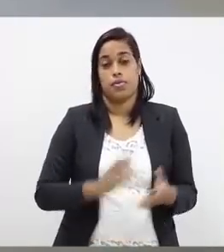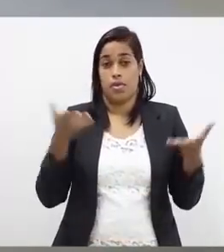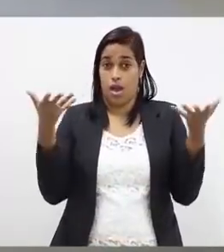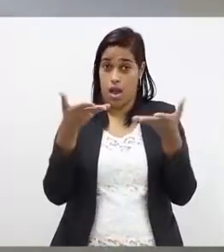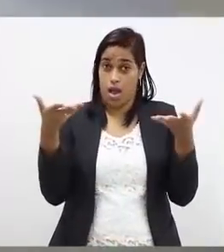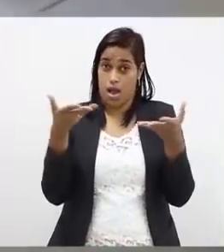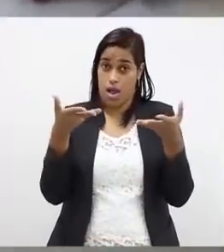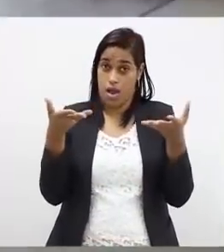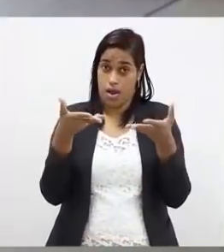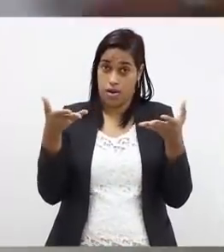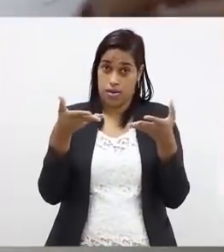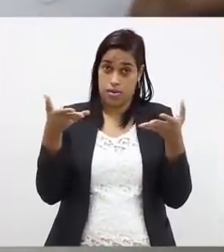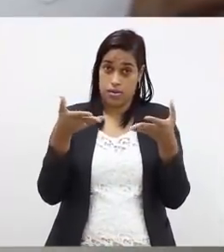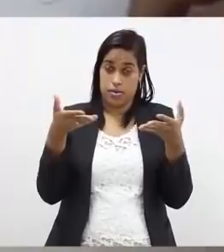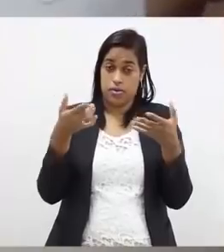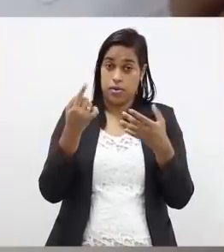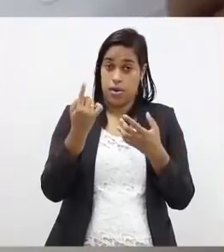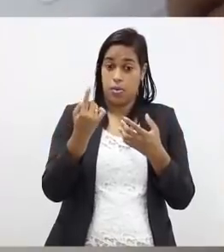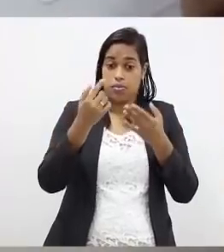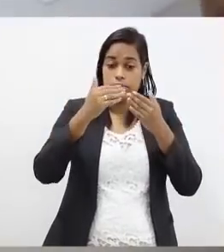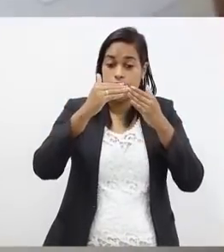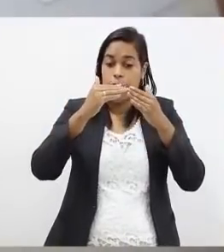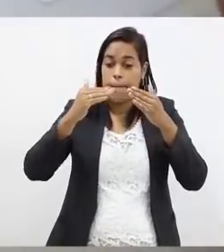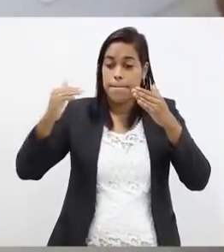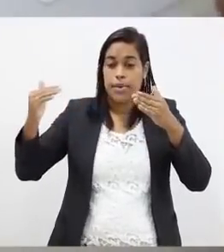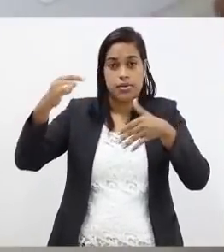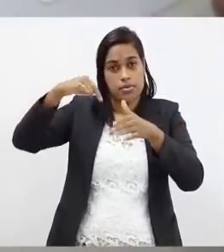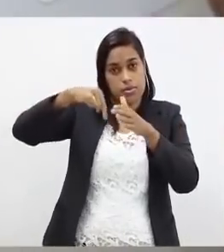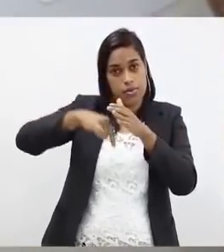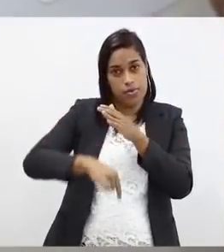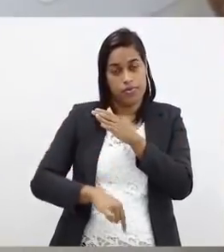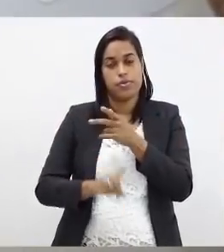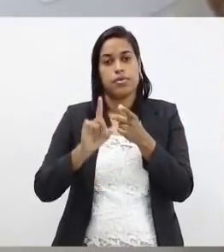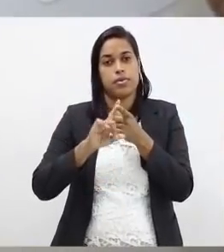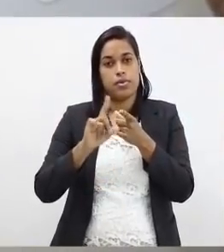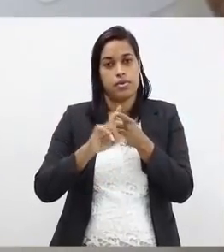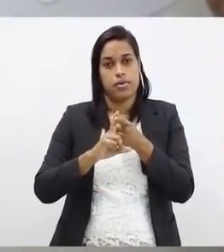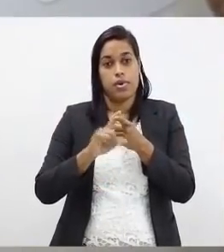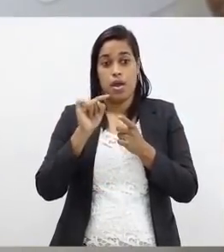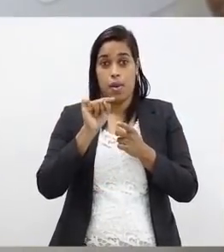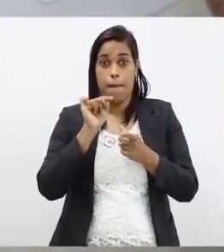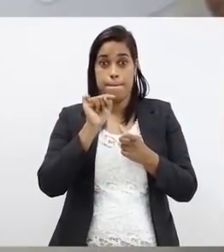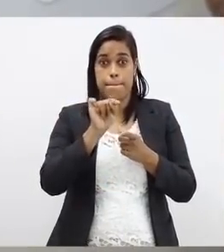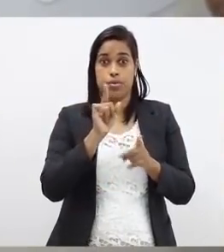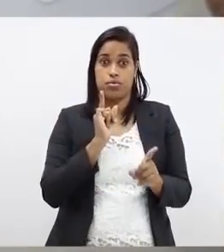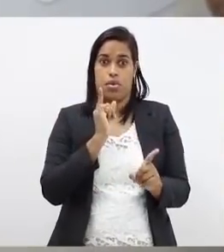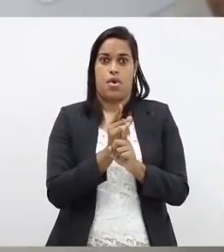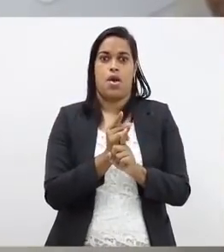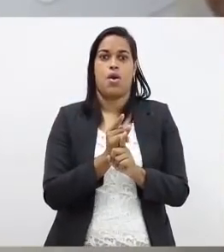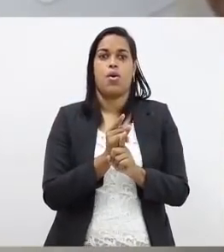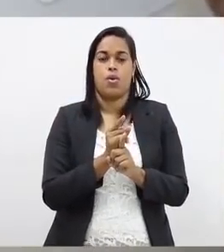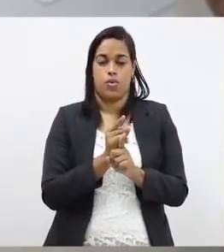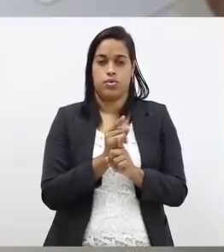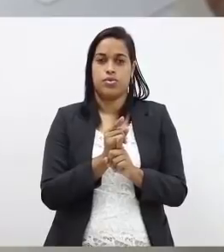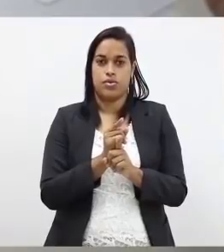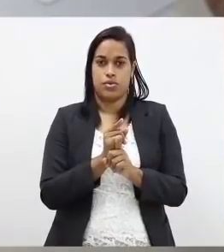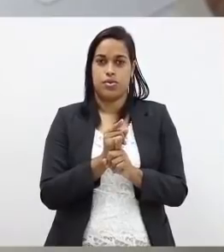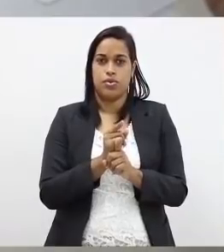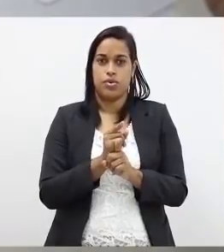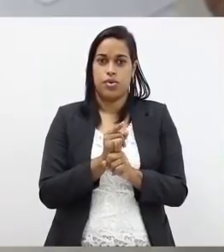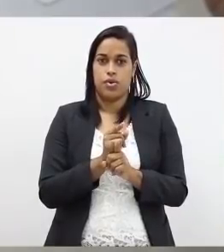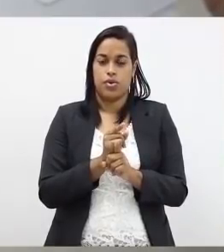Agora eu vou traçar uma paralela ao eixo da minha profundidade e o ponto de encontro dessa reta que eu tracei